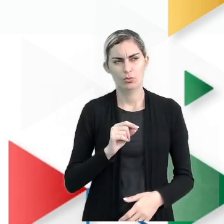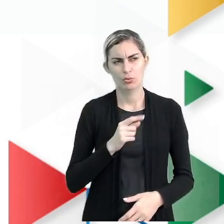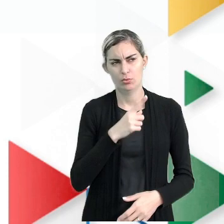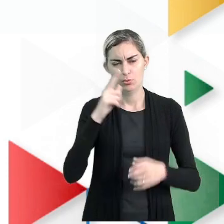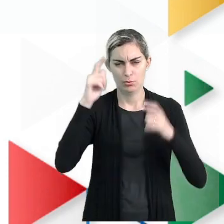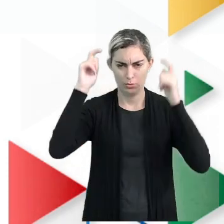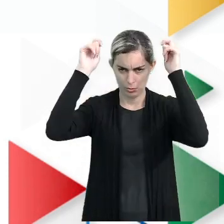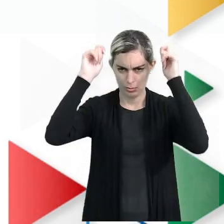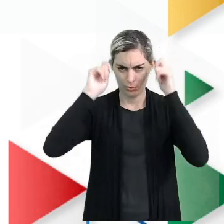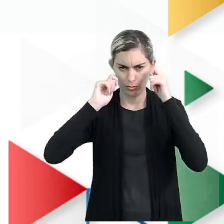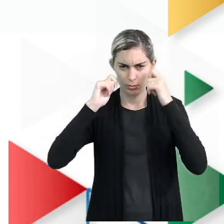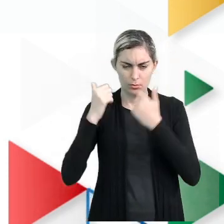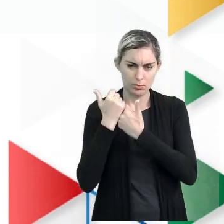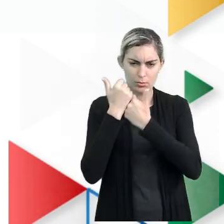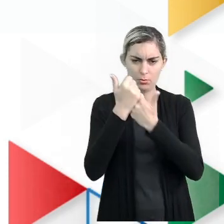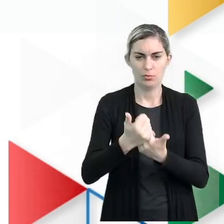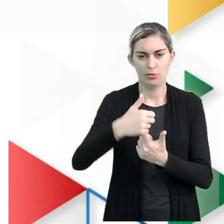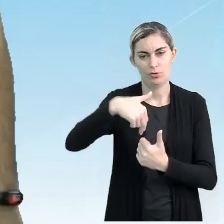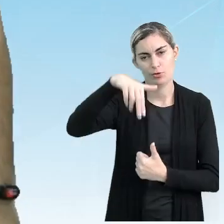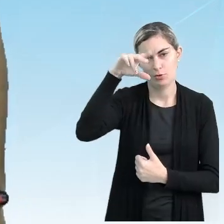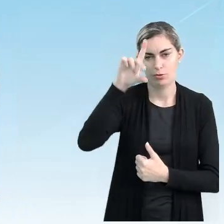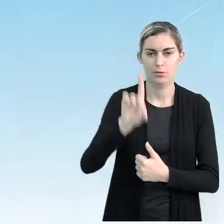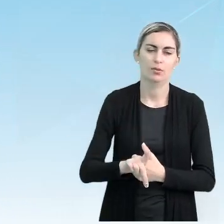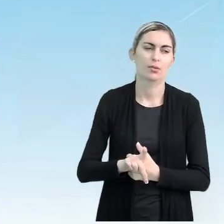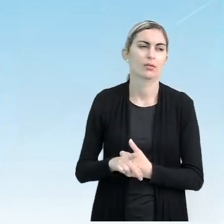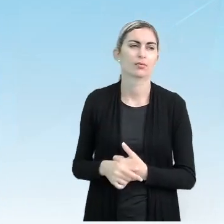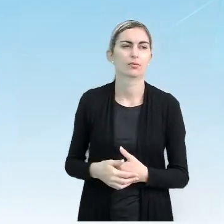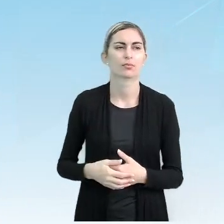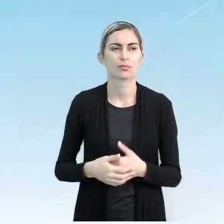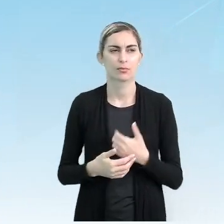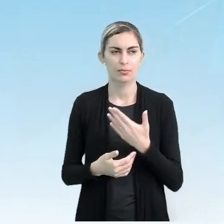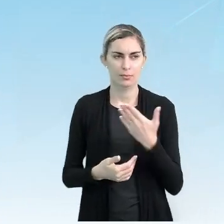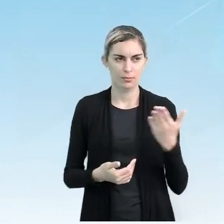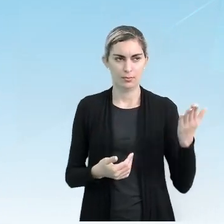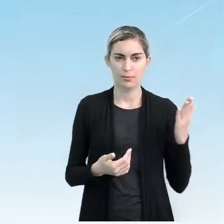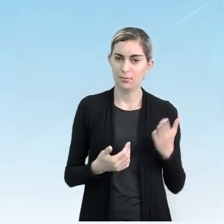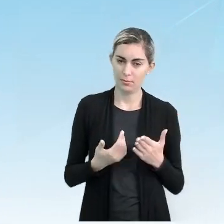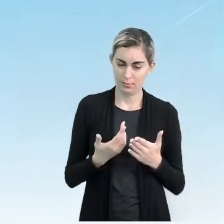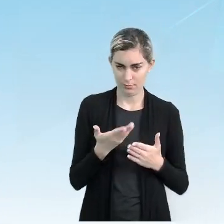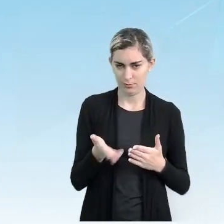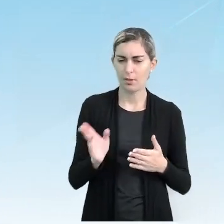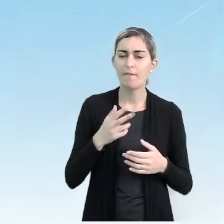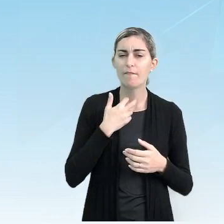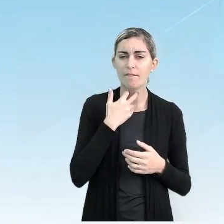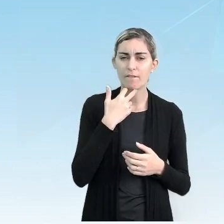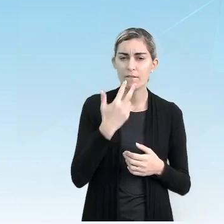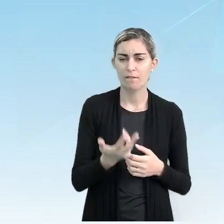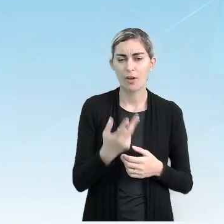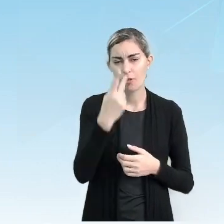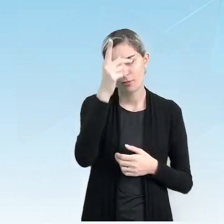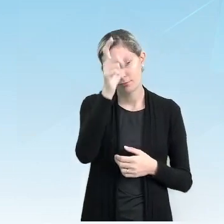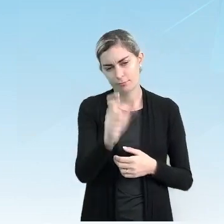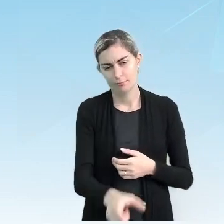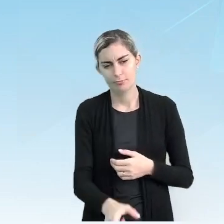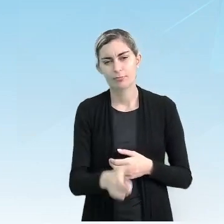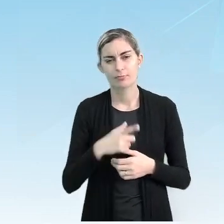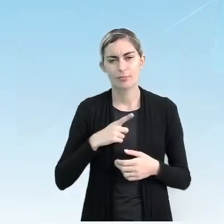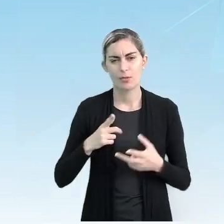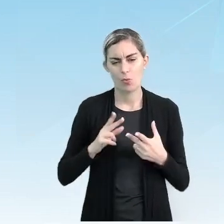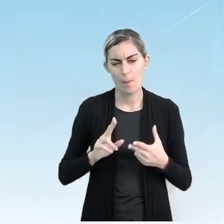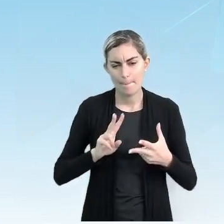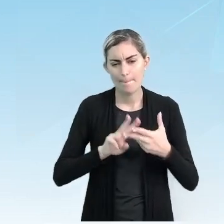chapéu representando Nordeste. Nordeste. Então, muitas vezes é a voz daquele que está preso,